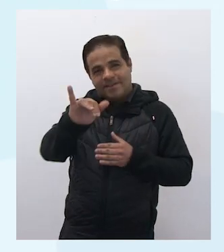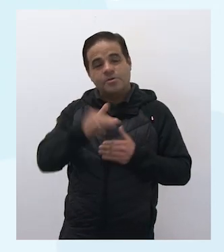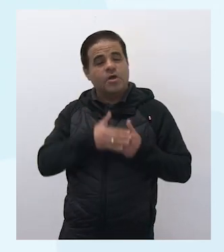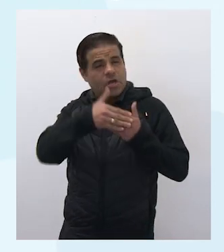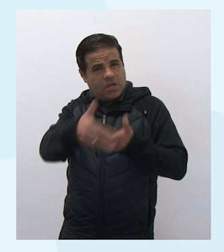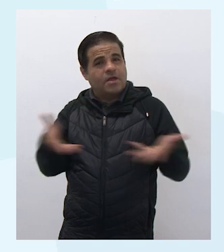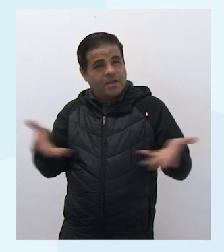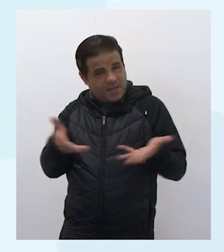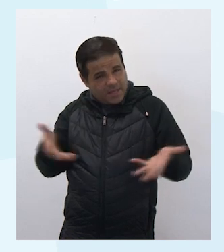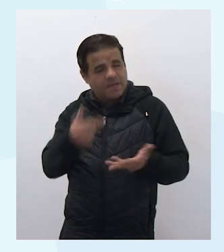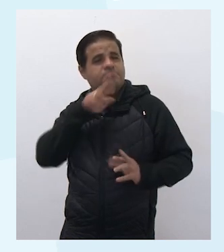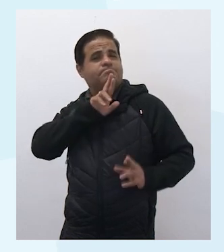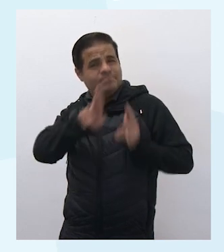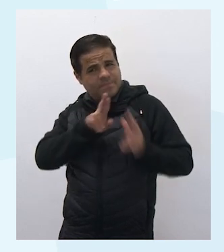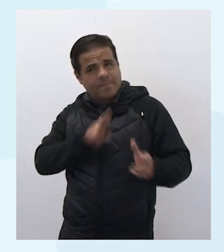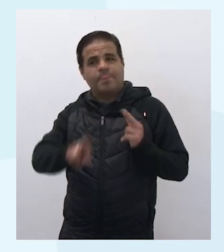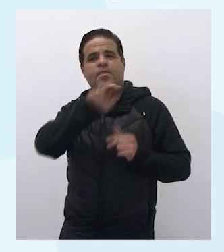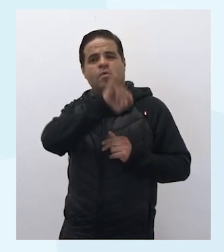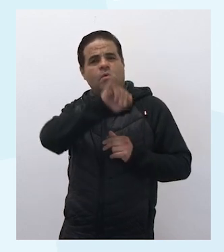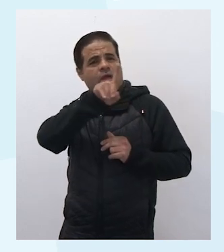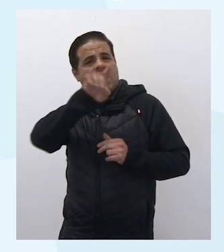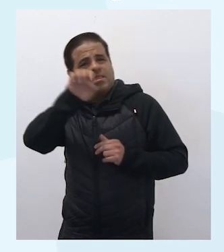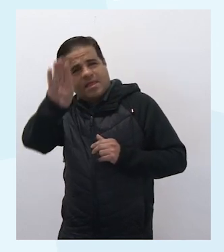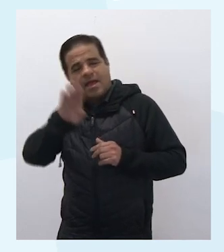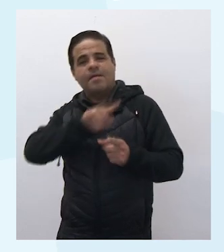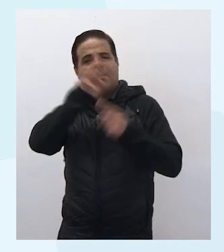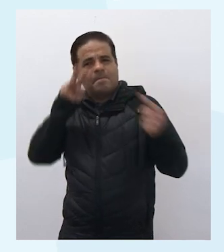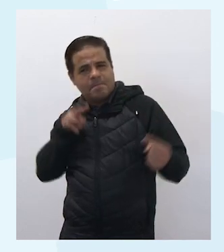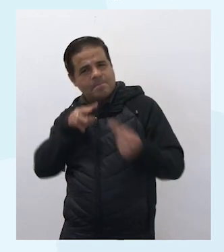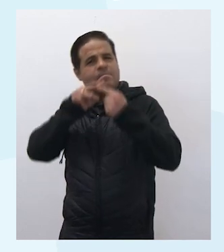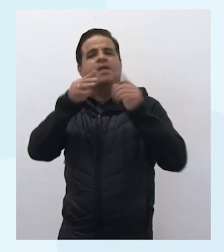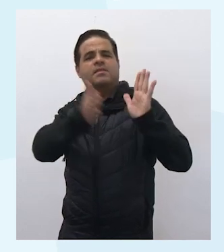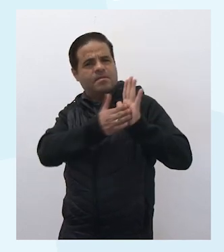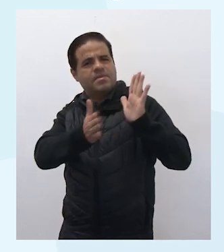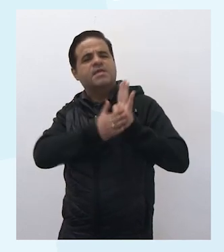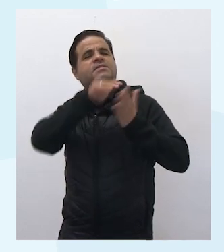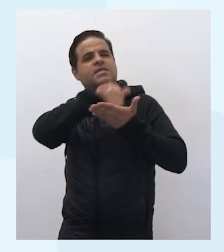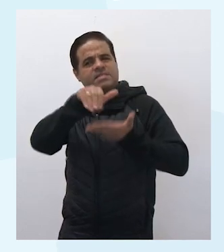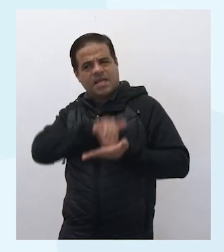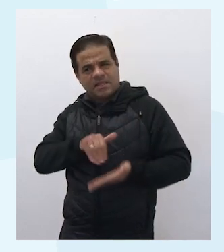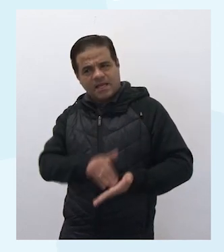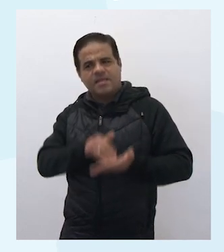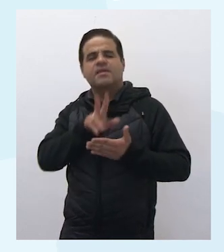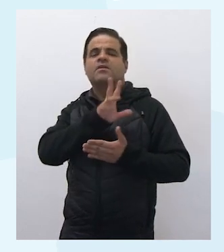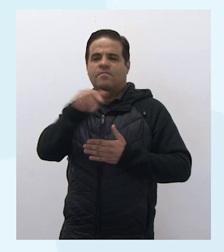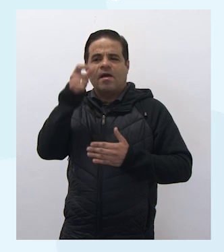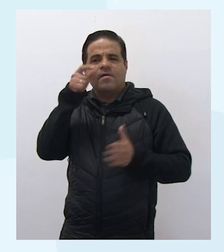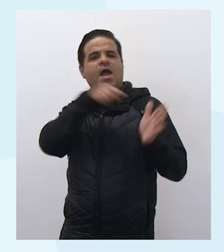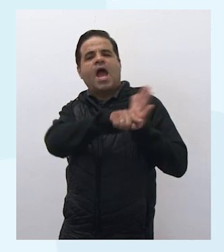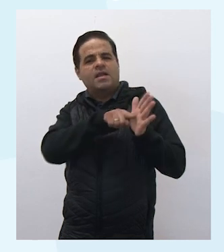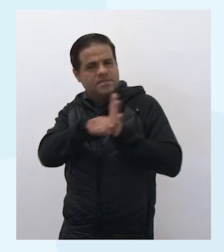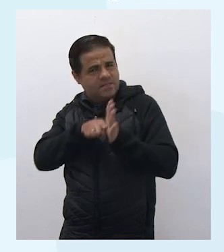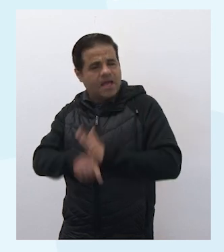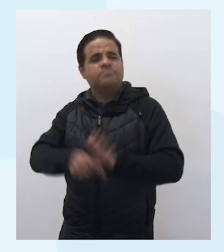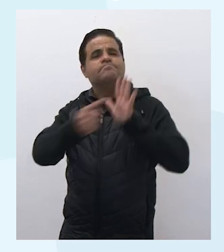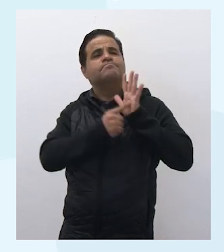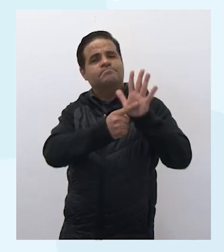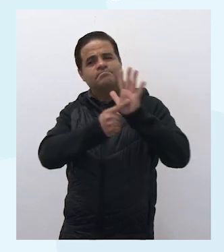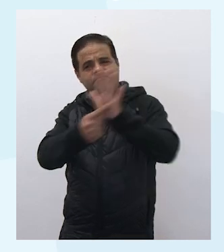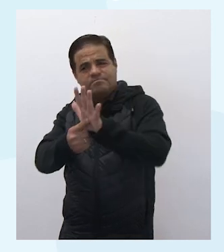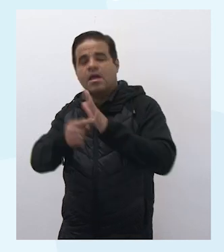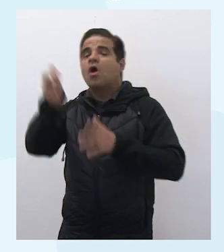partir dos resultados do IDEB, das metas estabelecidas pela secretaria, a gente vai analisar esses indicadores